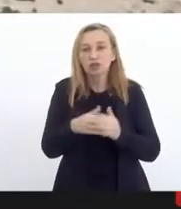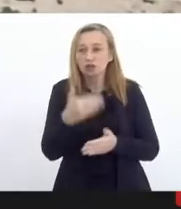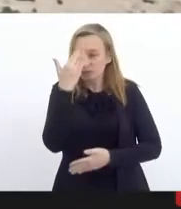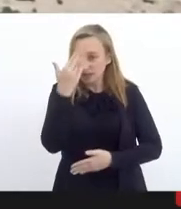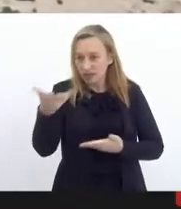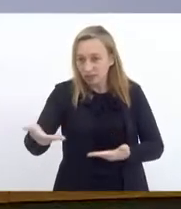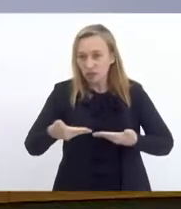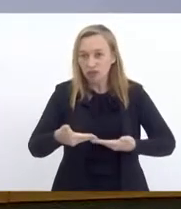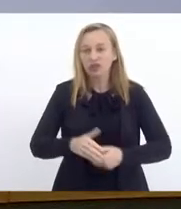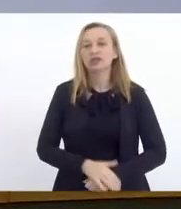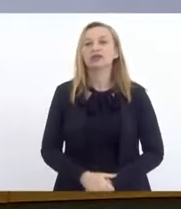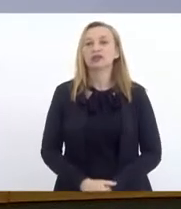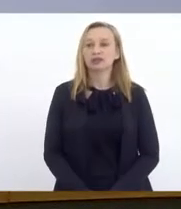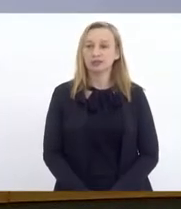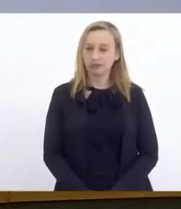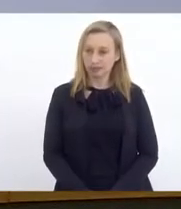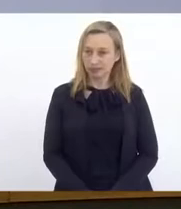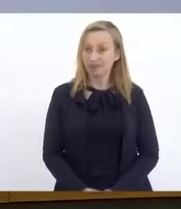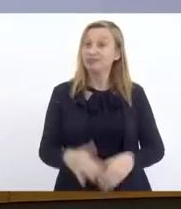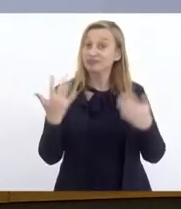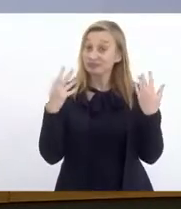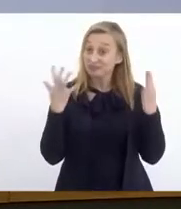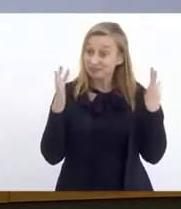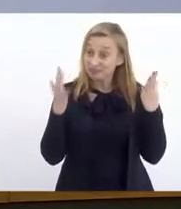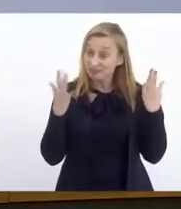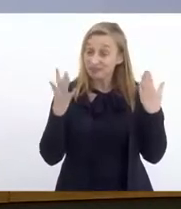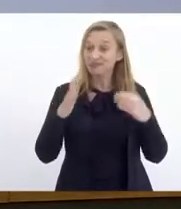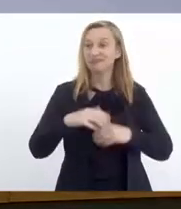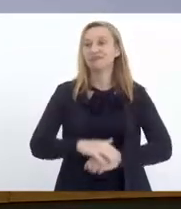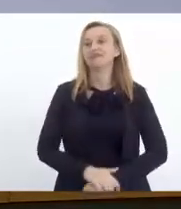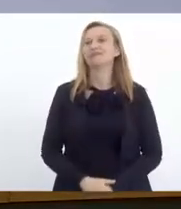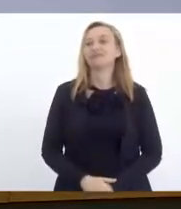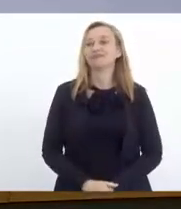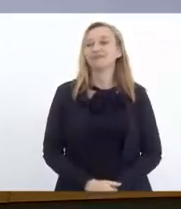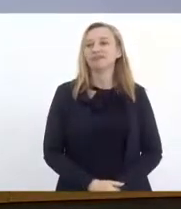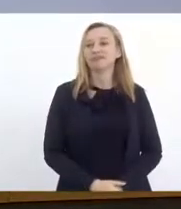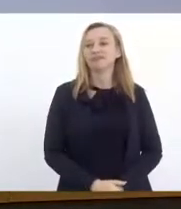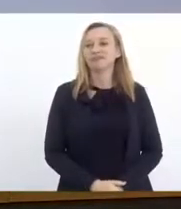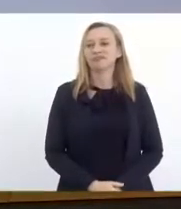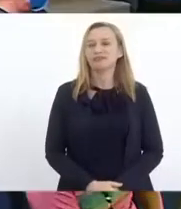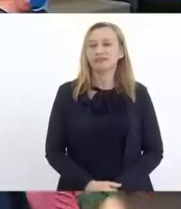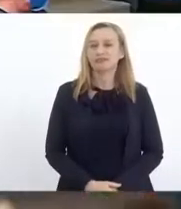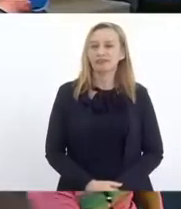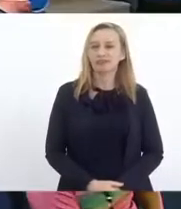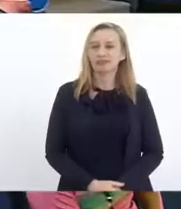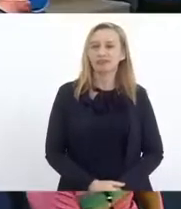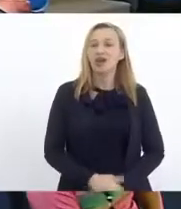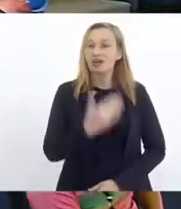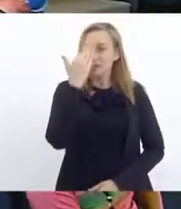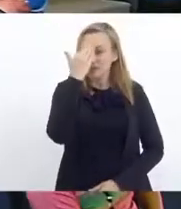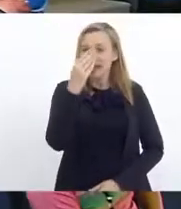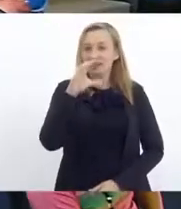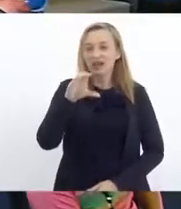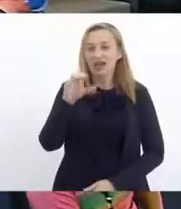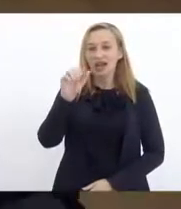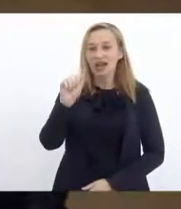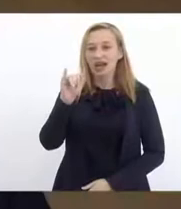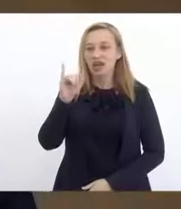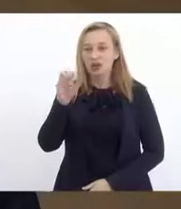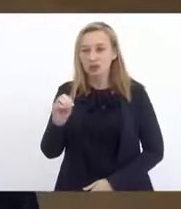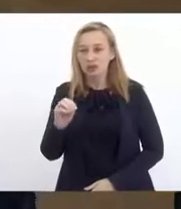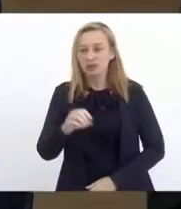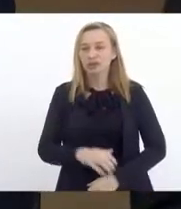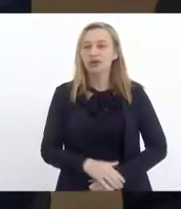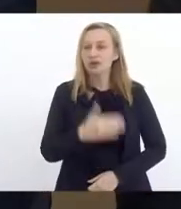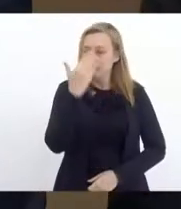convite. Obrigado, Caio.